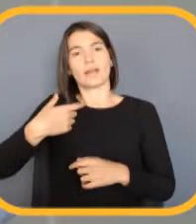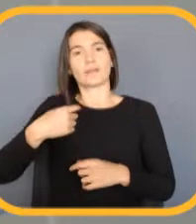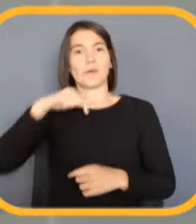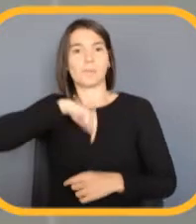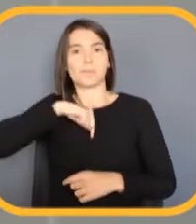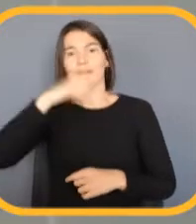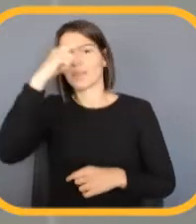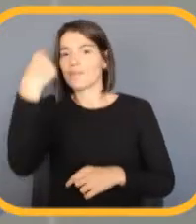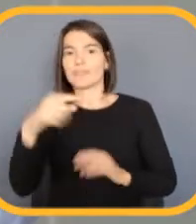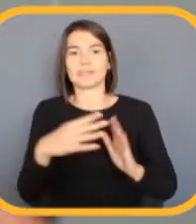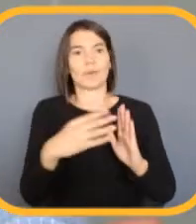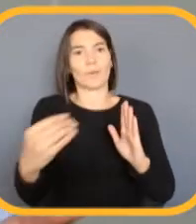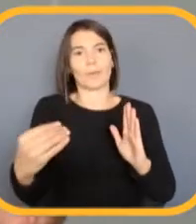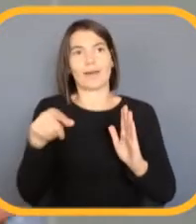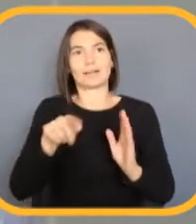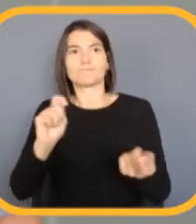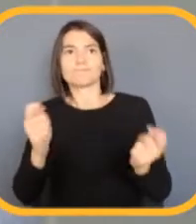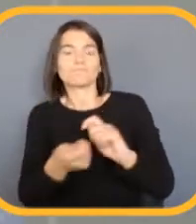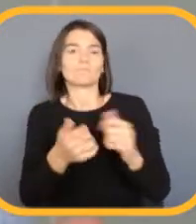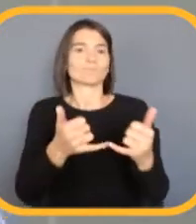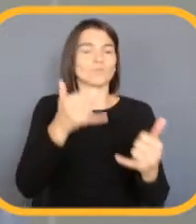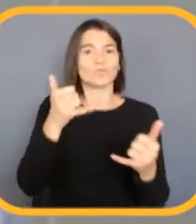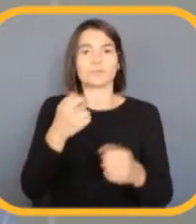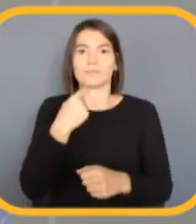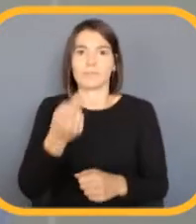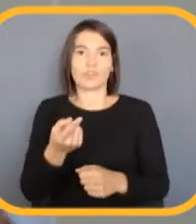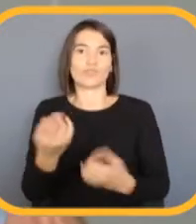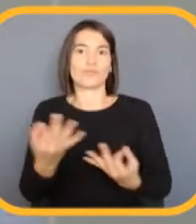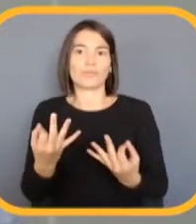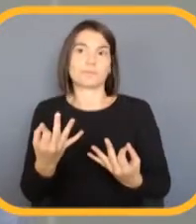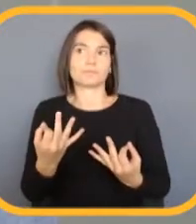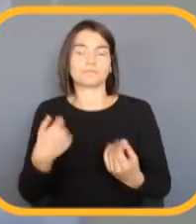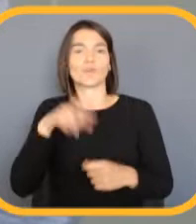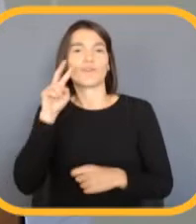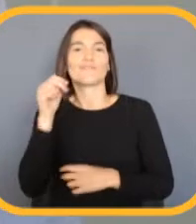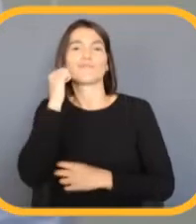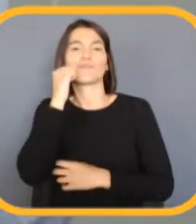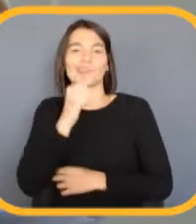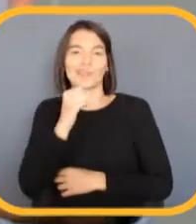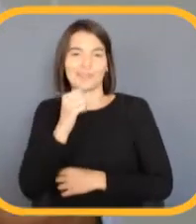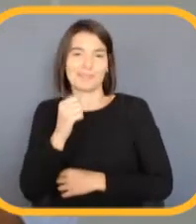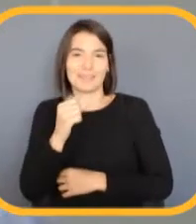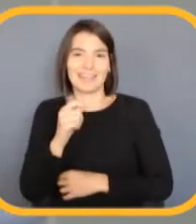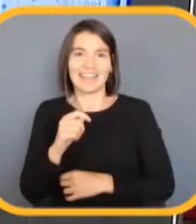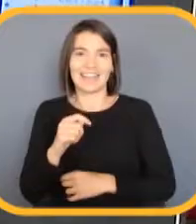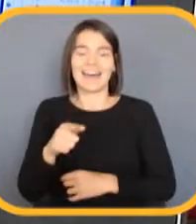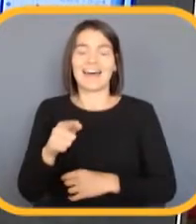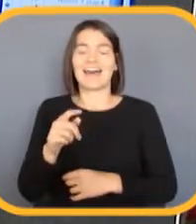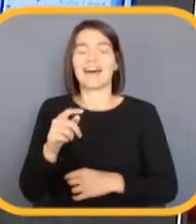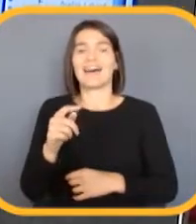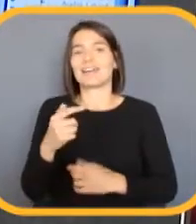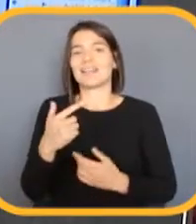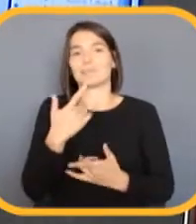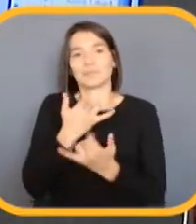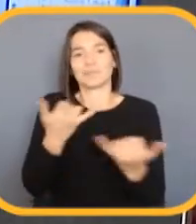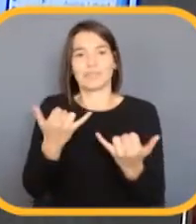muito difíceis de replicar, portanto, esta transformação ou automação que se fala não é aquilo que nós vimos nos filmes do Exterminador Implacável, portanto,